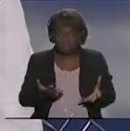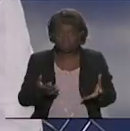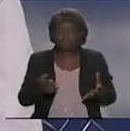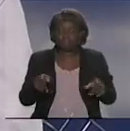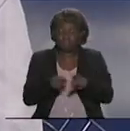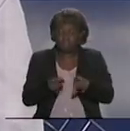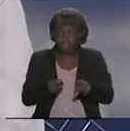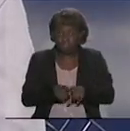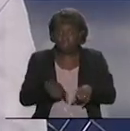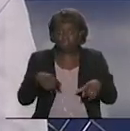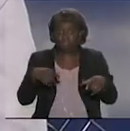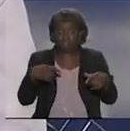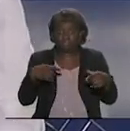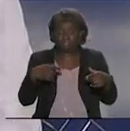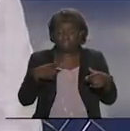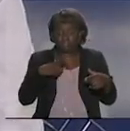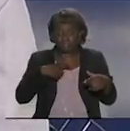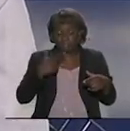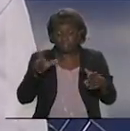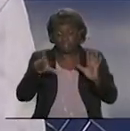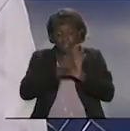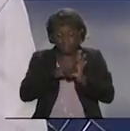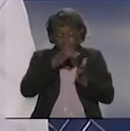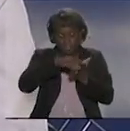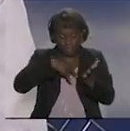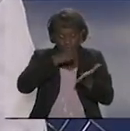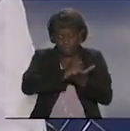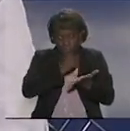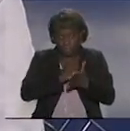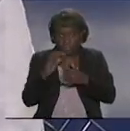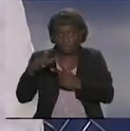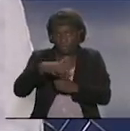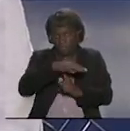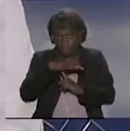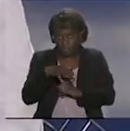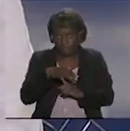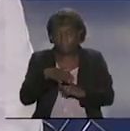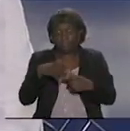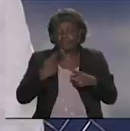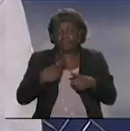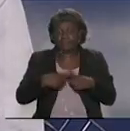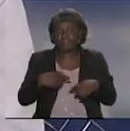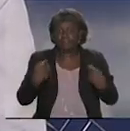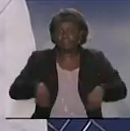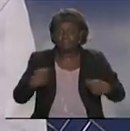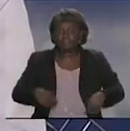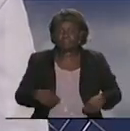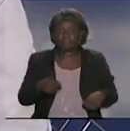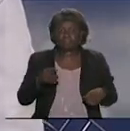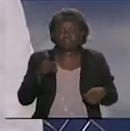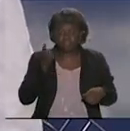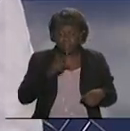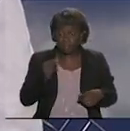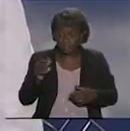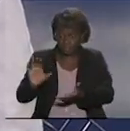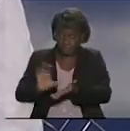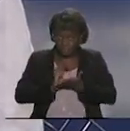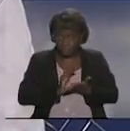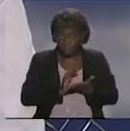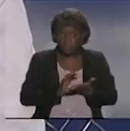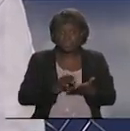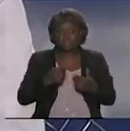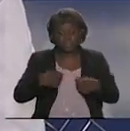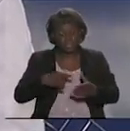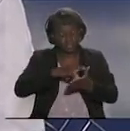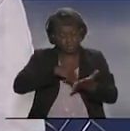se interessarem, mas um entrave também é a legalização ambiental, porque para ele obter